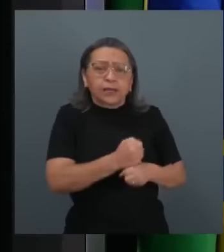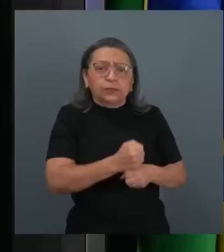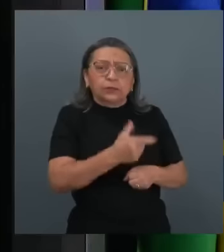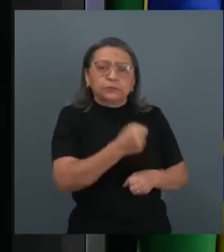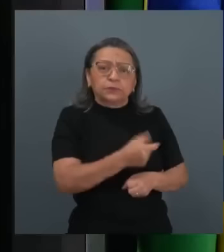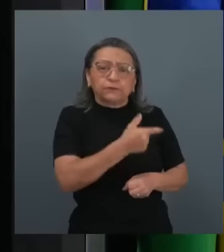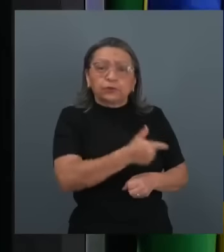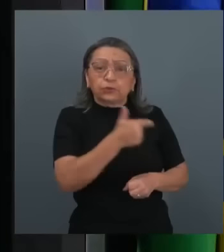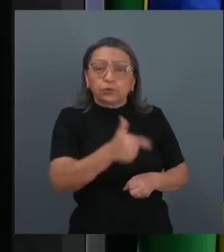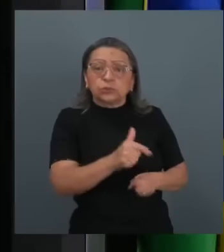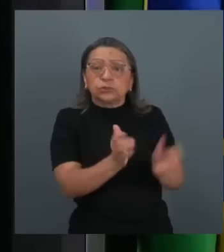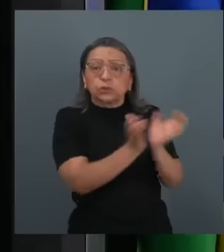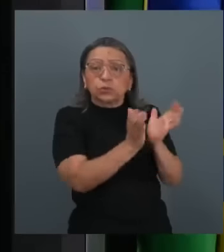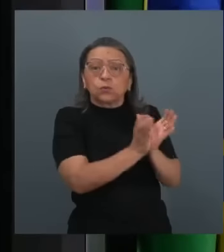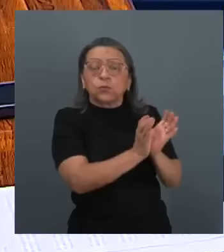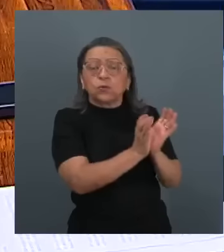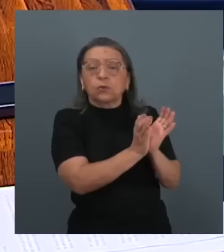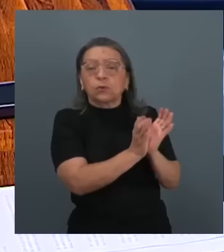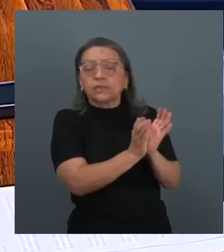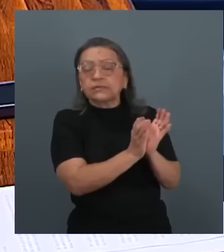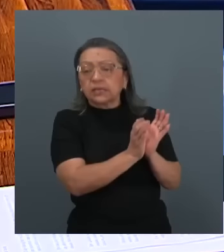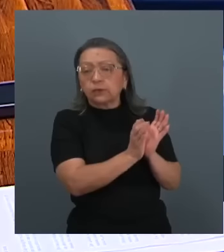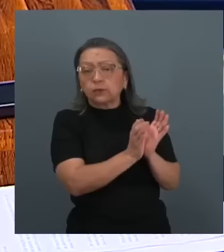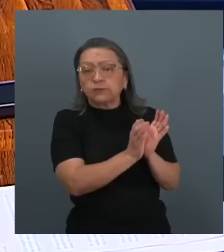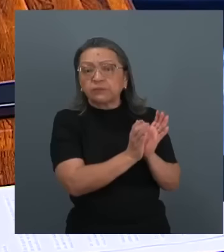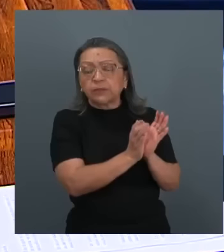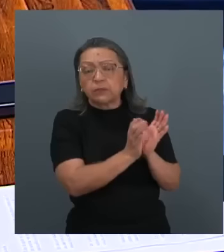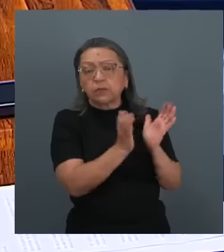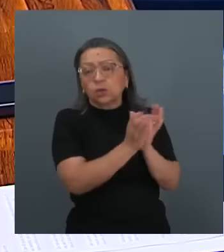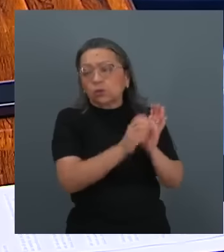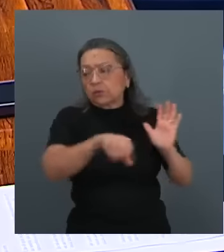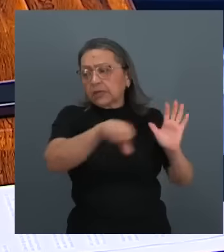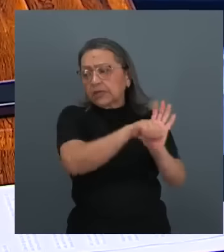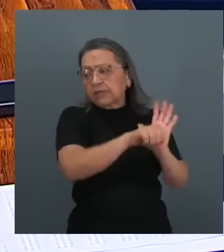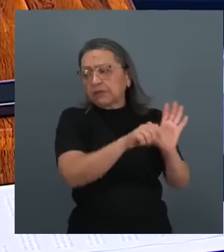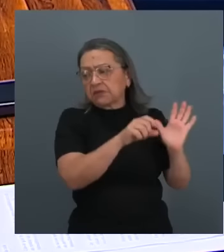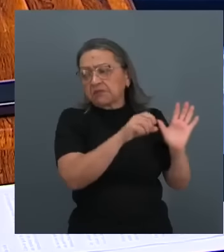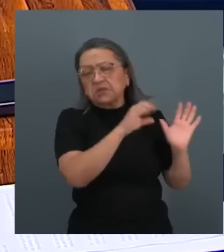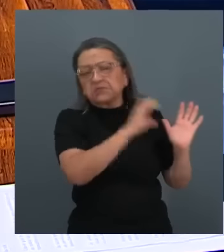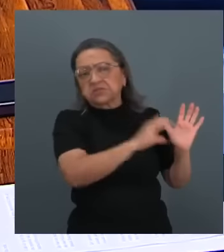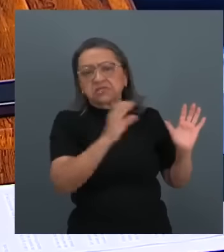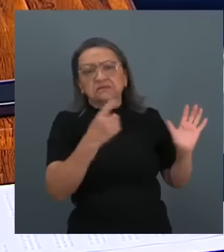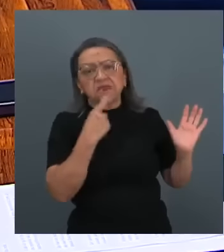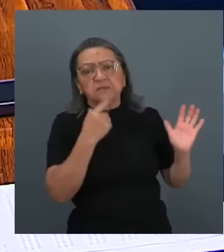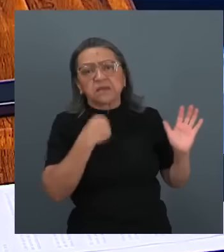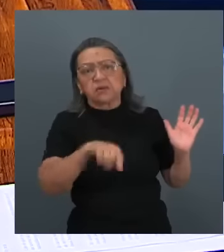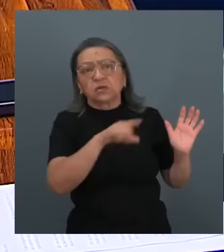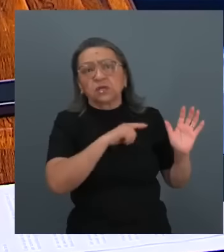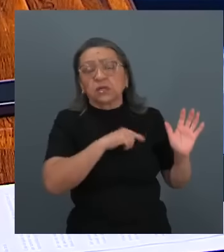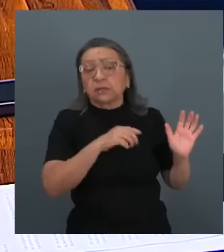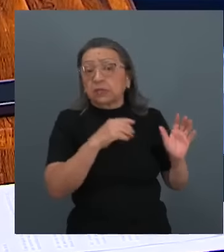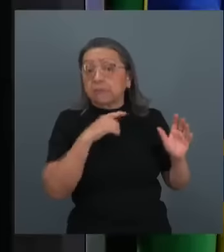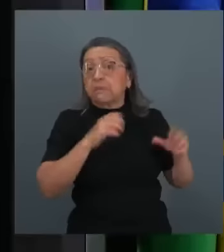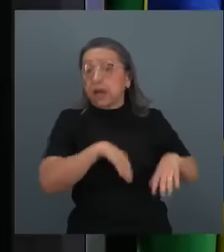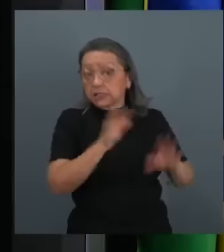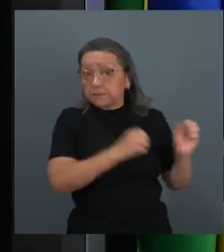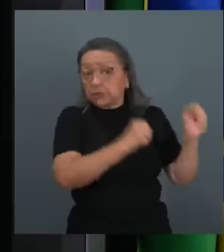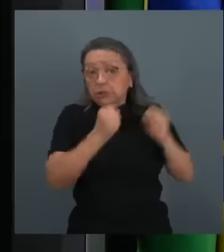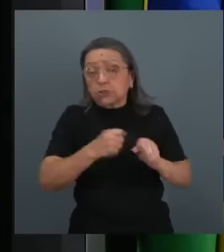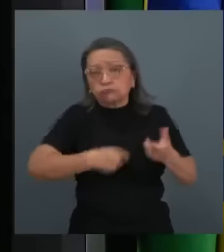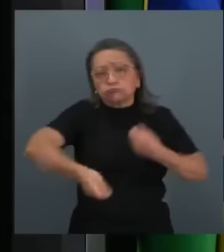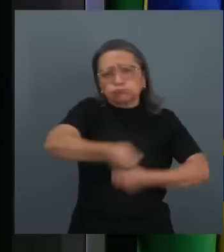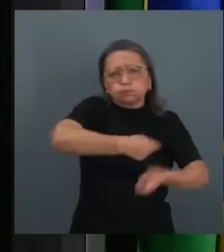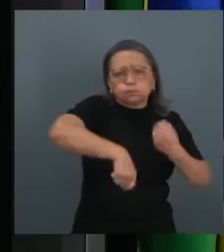2022, o Comando Vermelho e o PCC, as duas organizações criminosas mais poderosas,